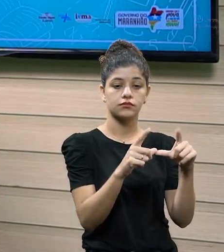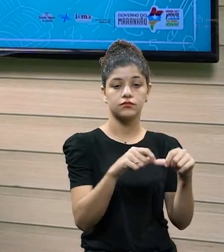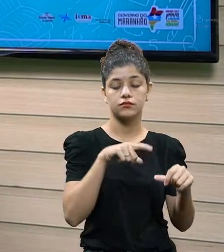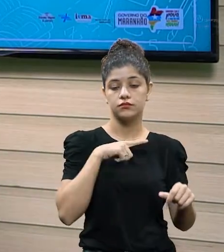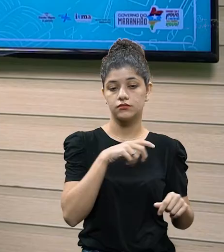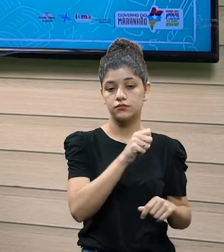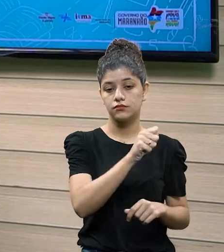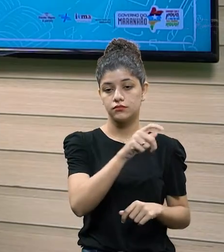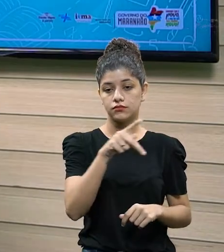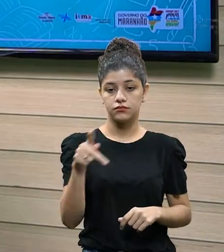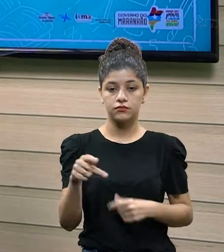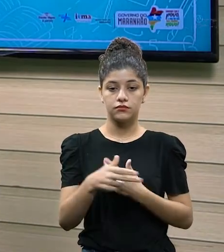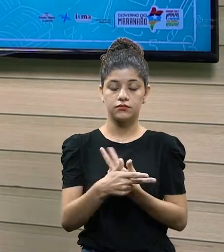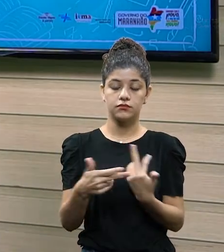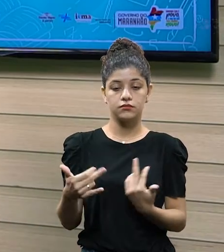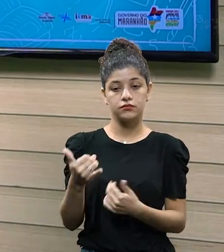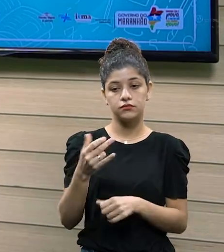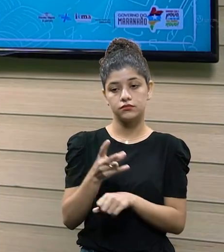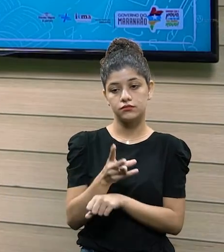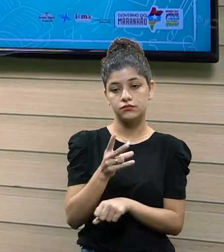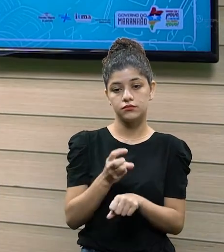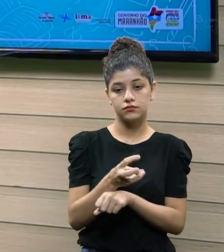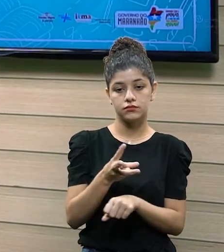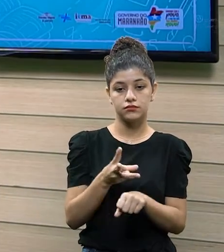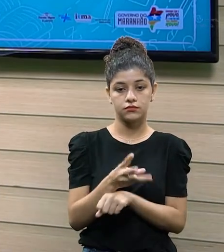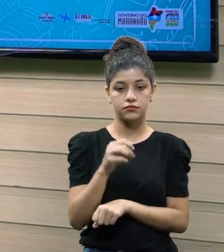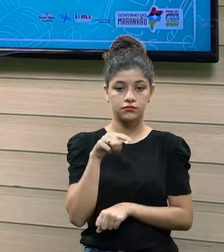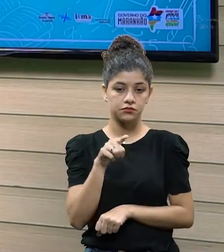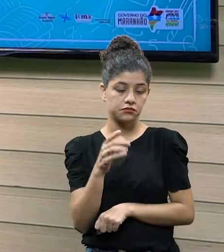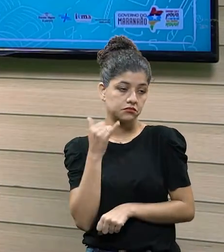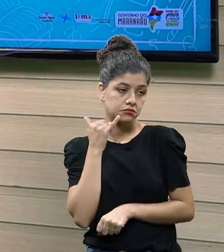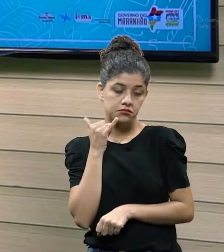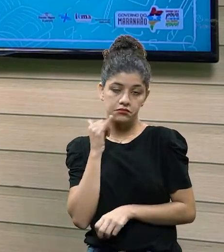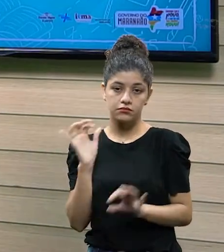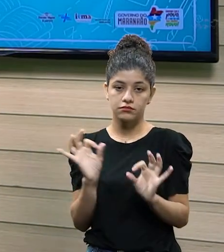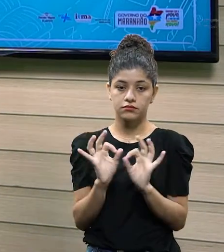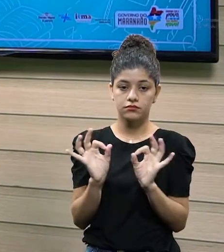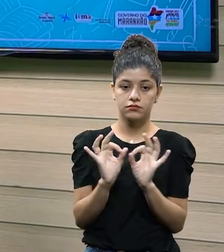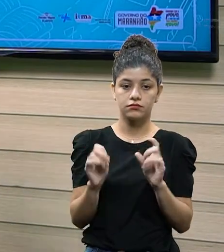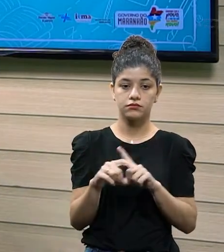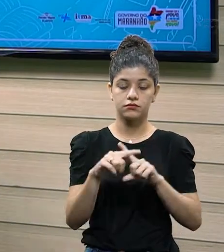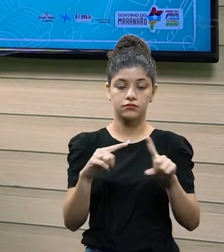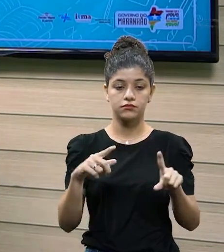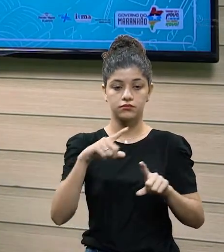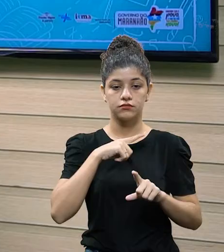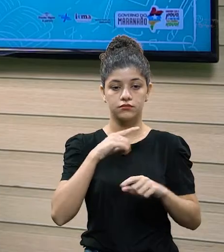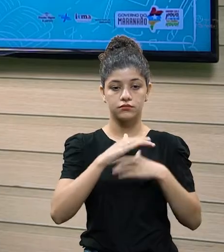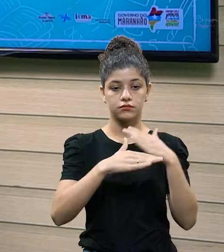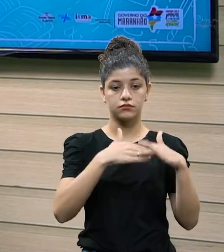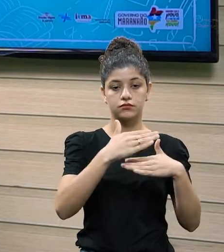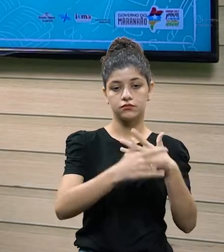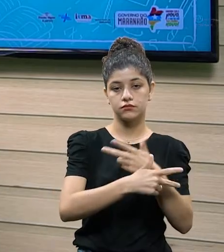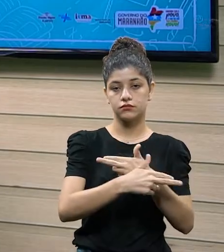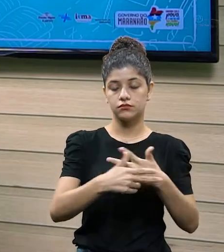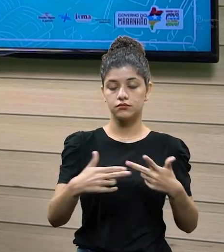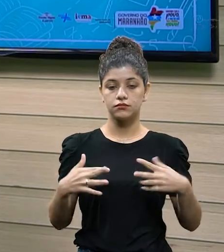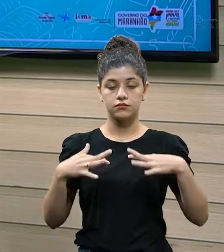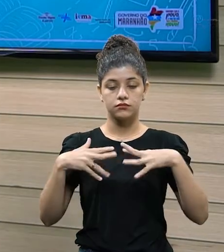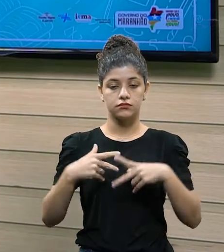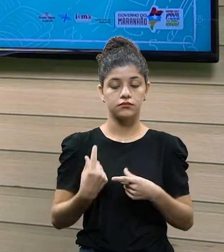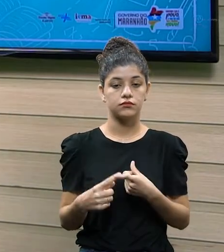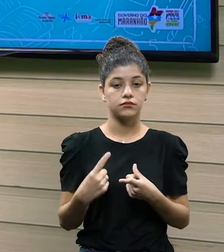quantos aplicativos, você tem o WhatsApp, você só não liga às vezes, né? Mas você desenvolve N funções,